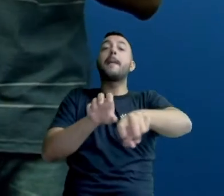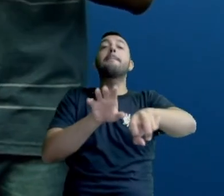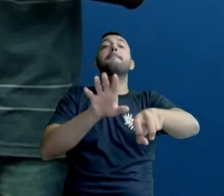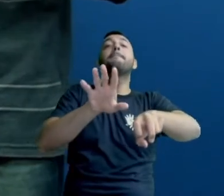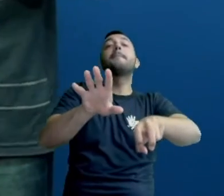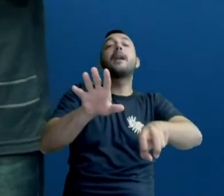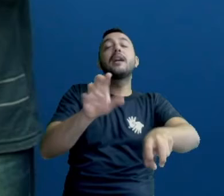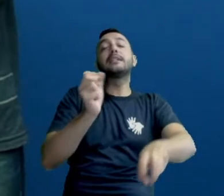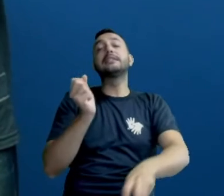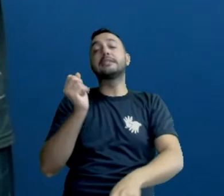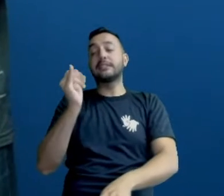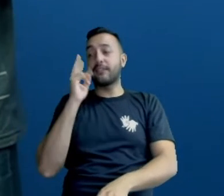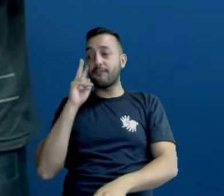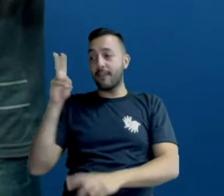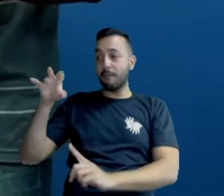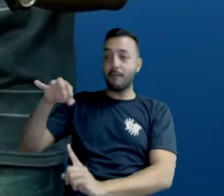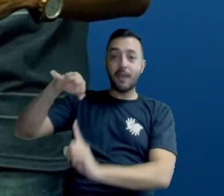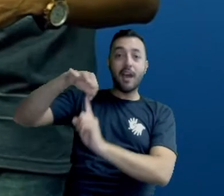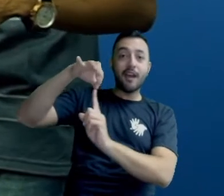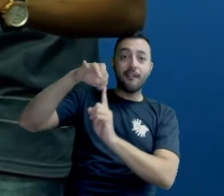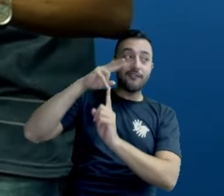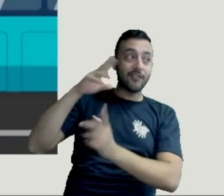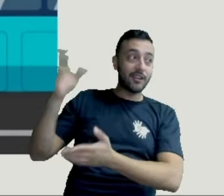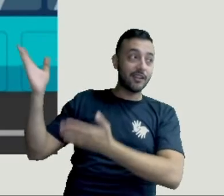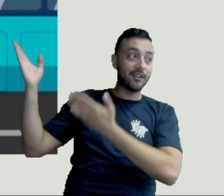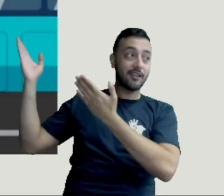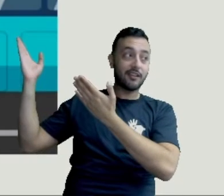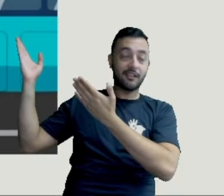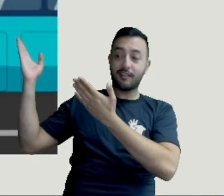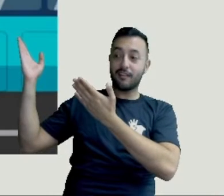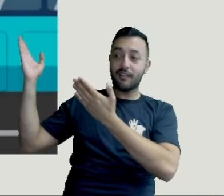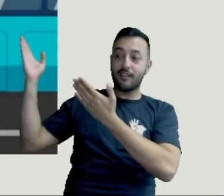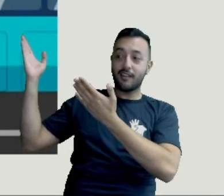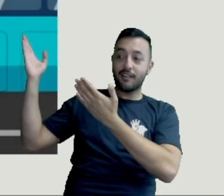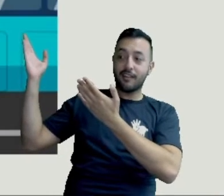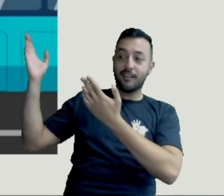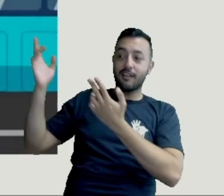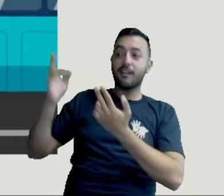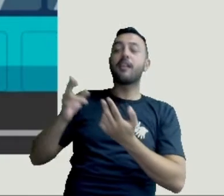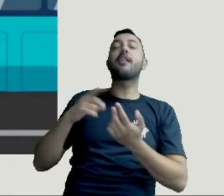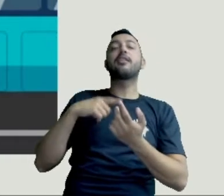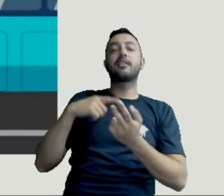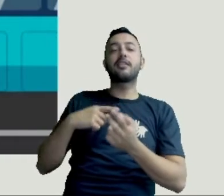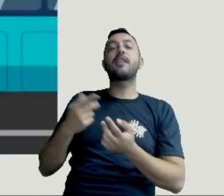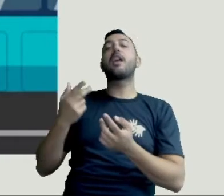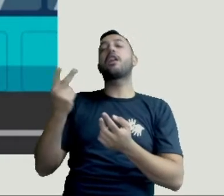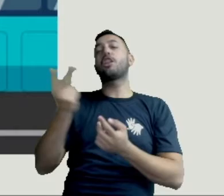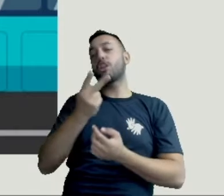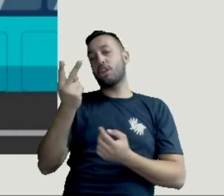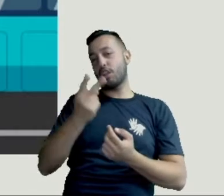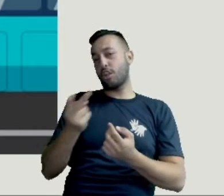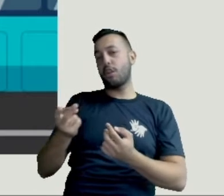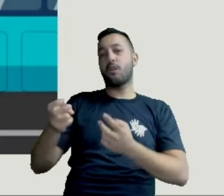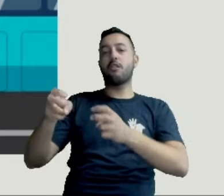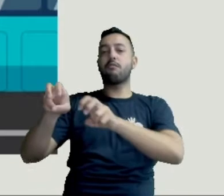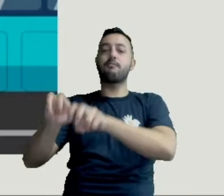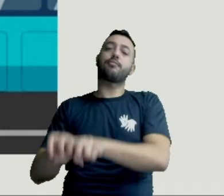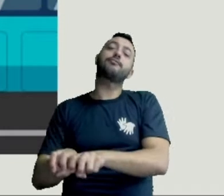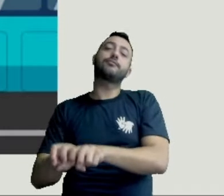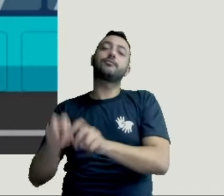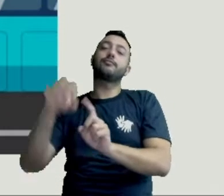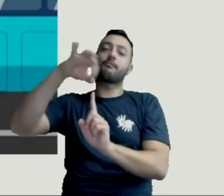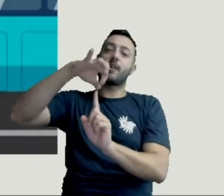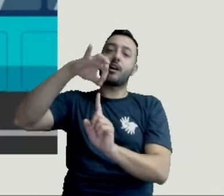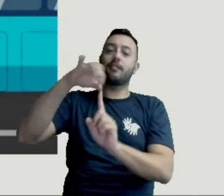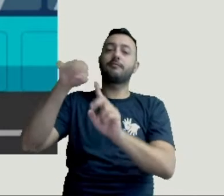casal que está na parada, como você vê nessa figura aí, olha aí na figura aí. O casal está aí sentado na parada de ônibus,